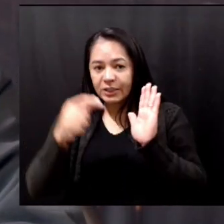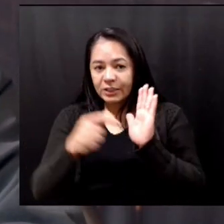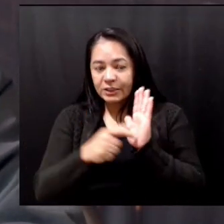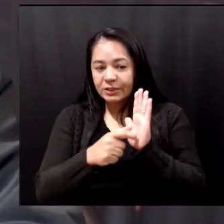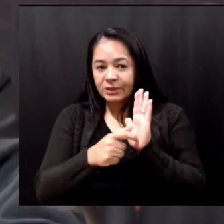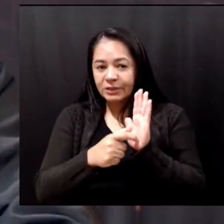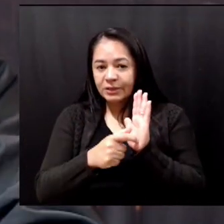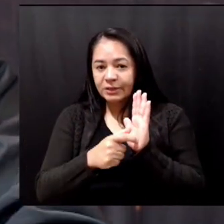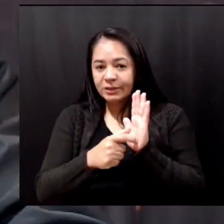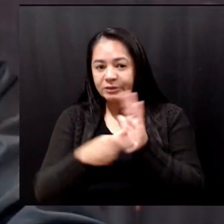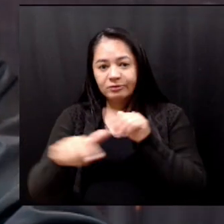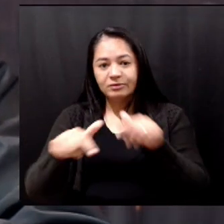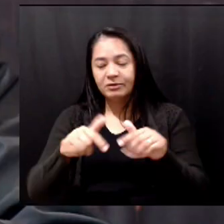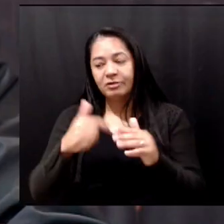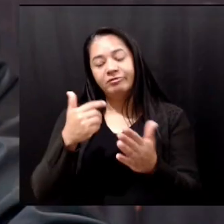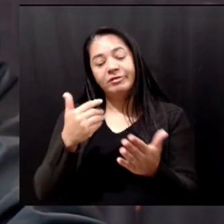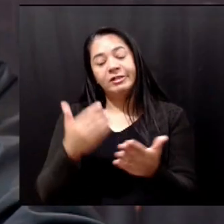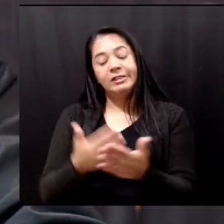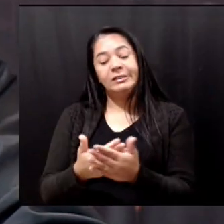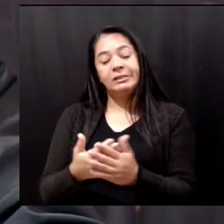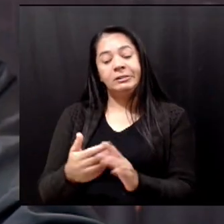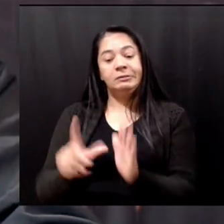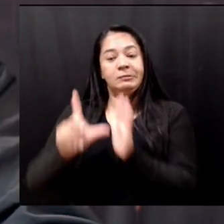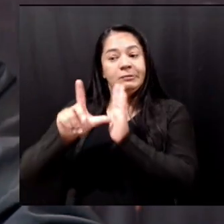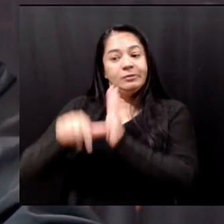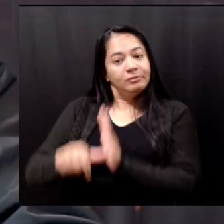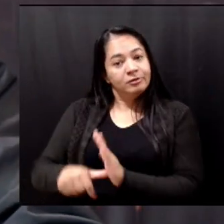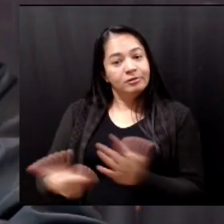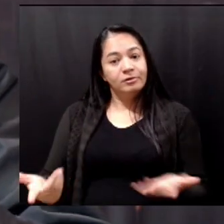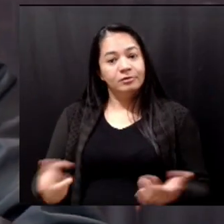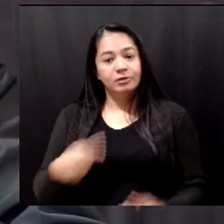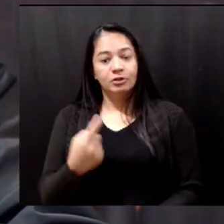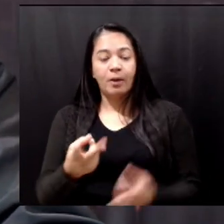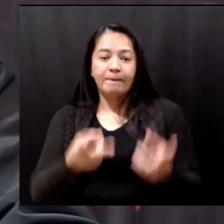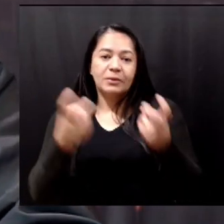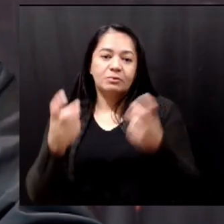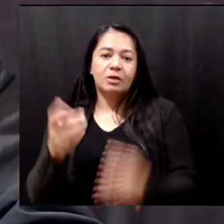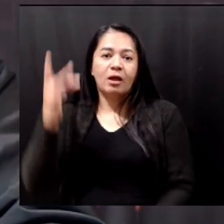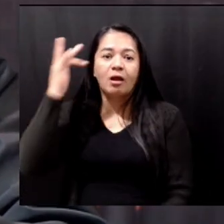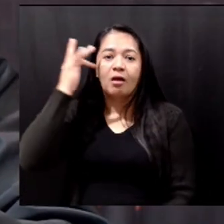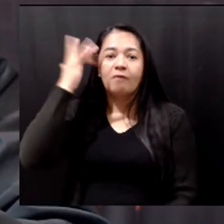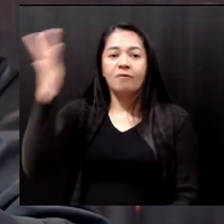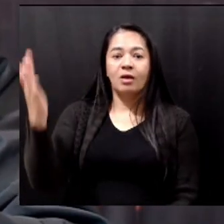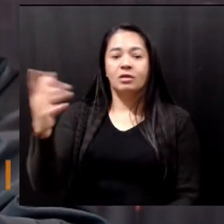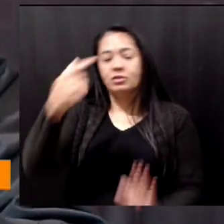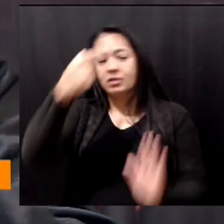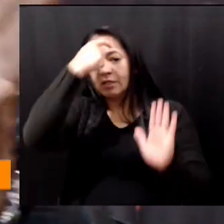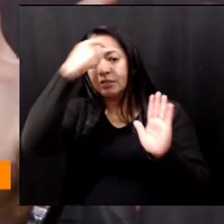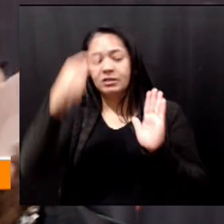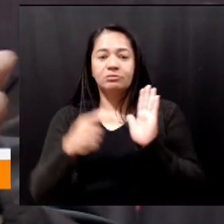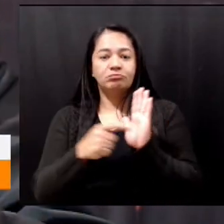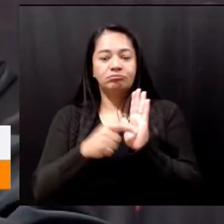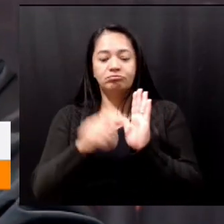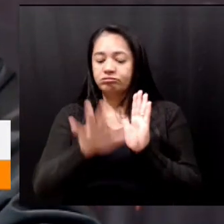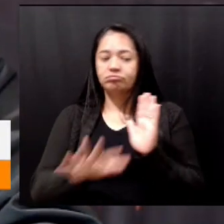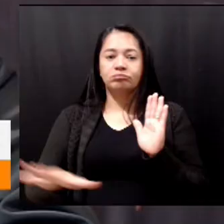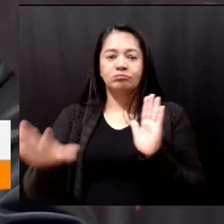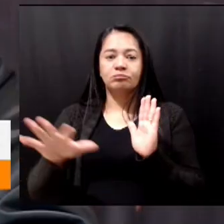ficar para trás. E vai mesmo, né? Então, o que a gente está vendo? Hoje está muito fácil com a inteligência artificial generativa. A